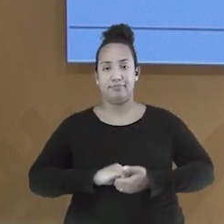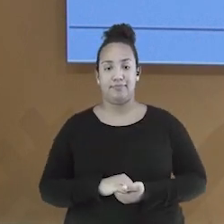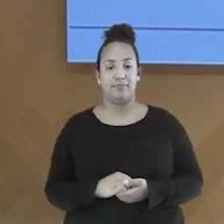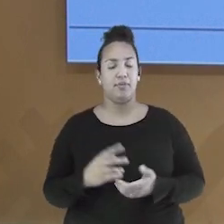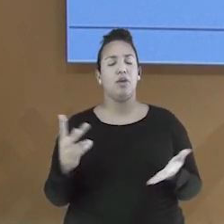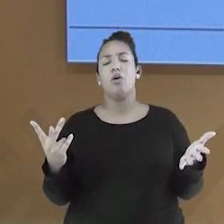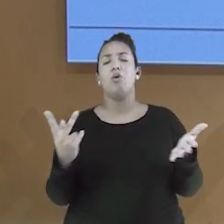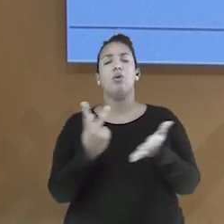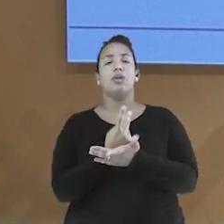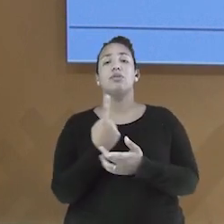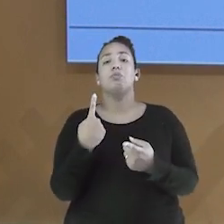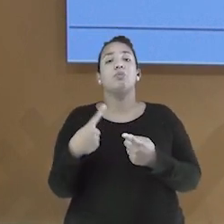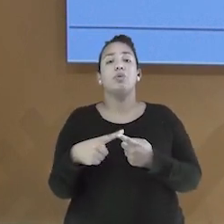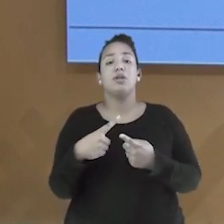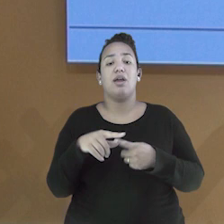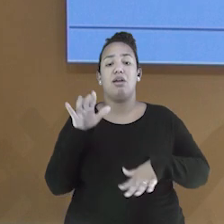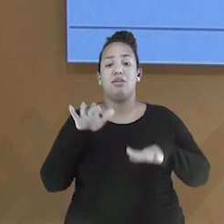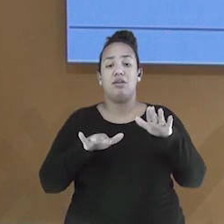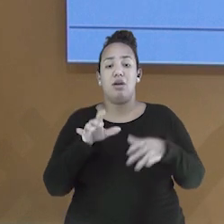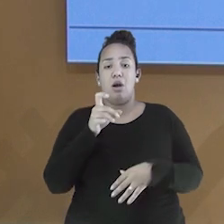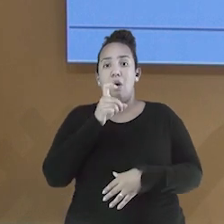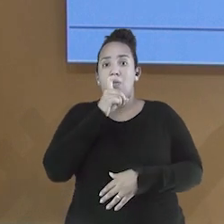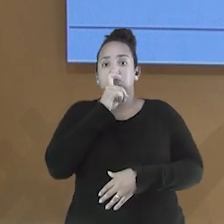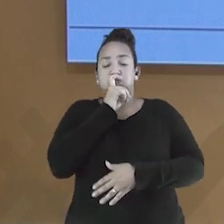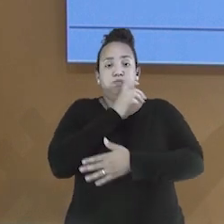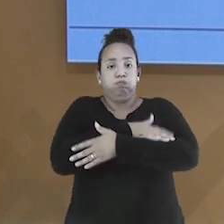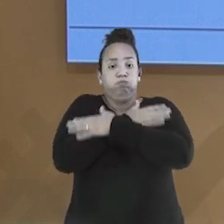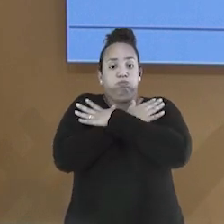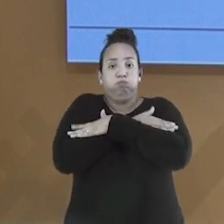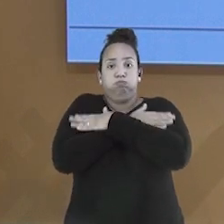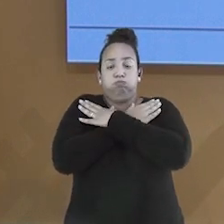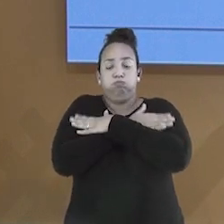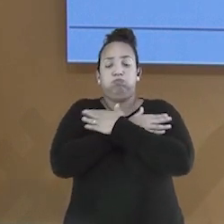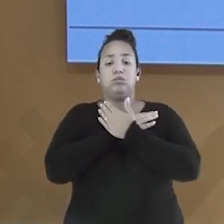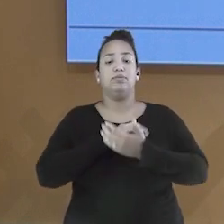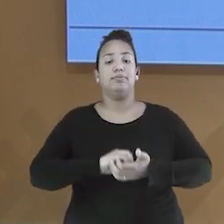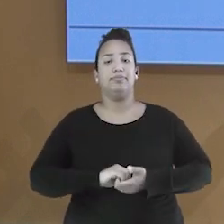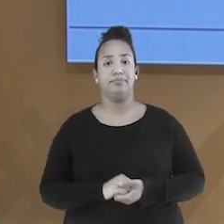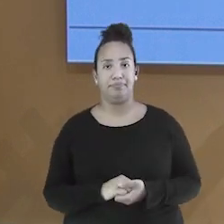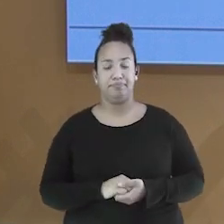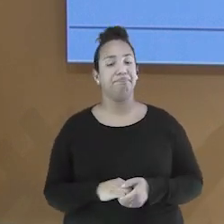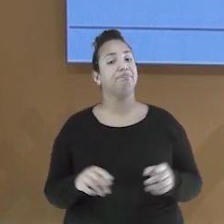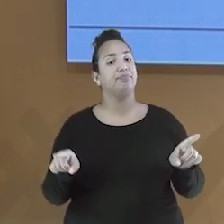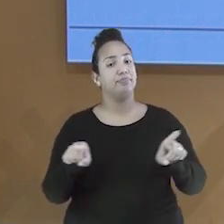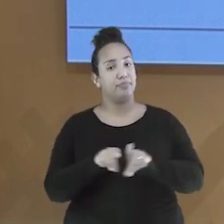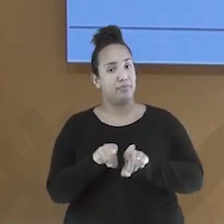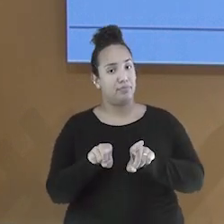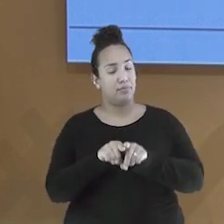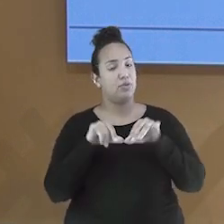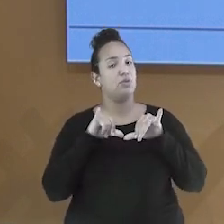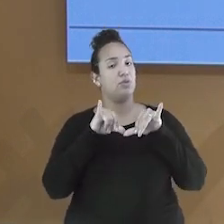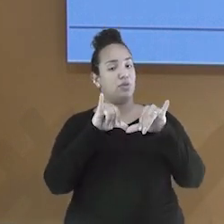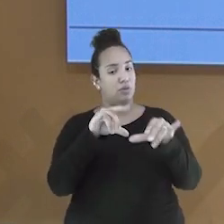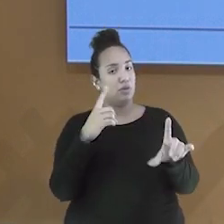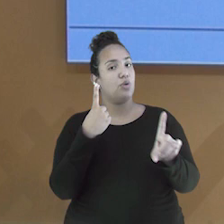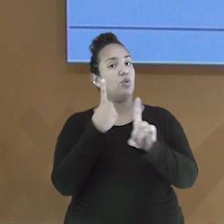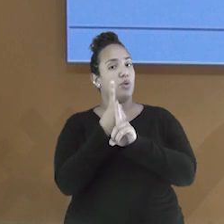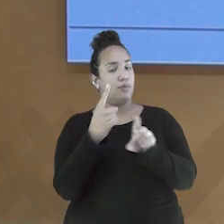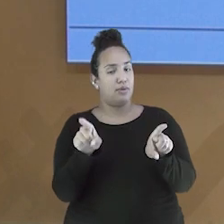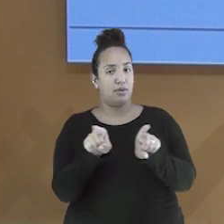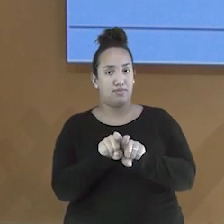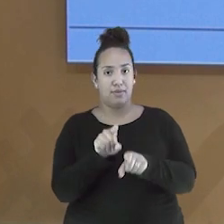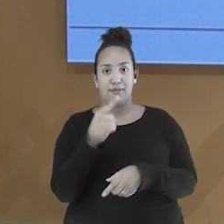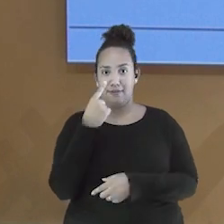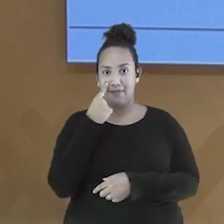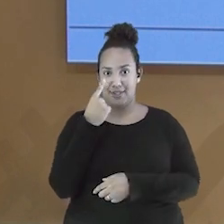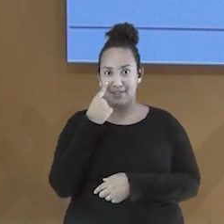faz muito frio na cidade. No mercado, também conseguimos encontrar. Da próxima vez que você for,